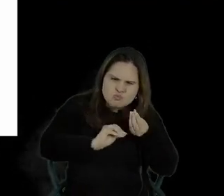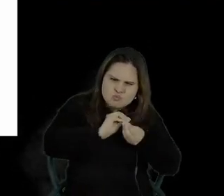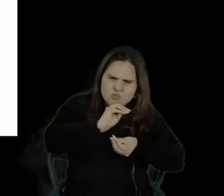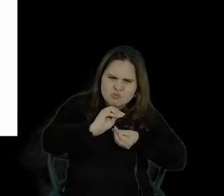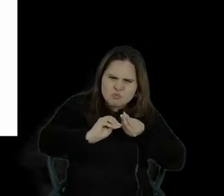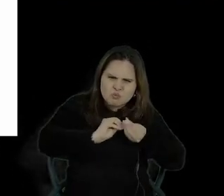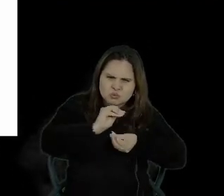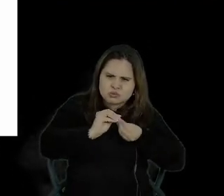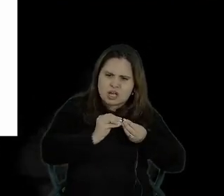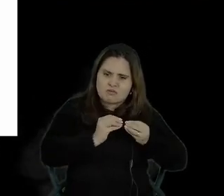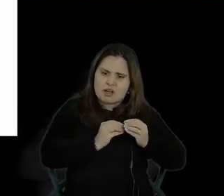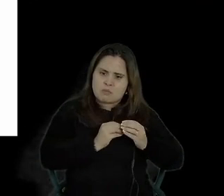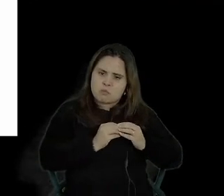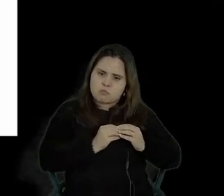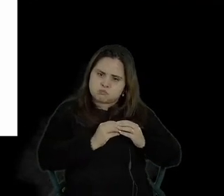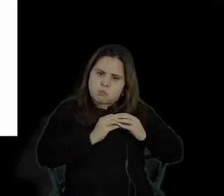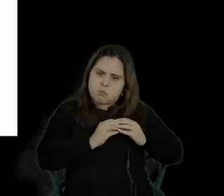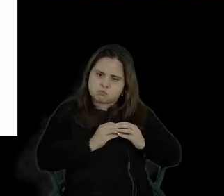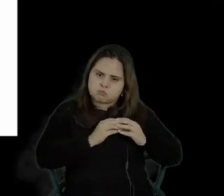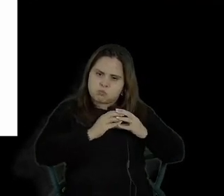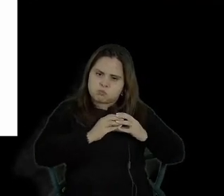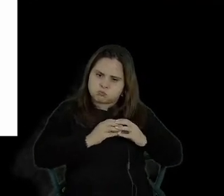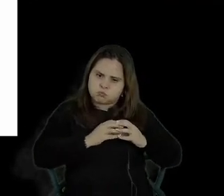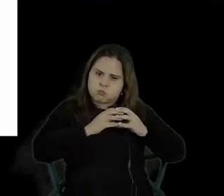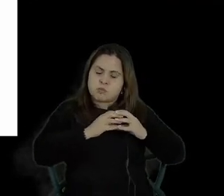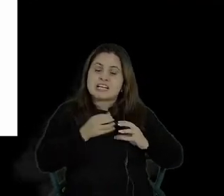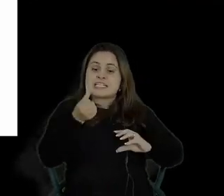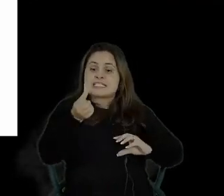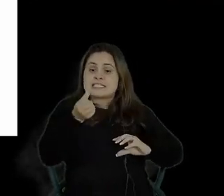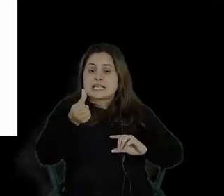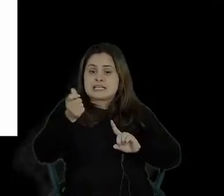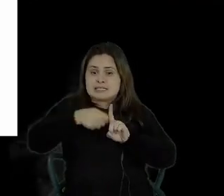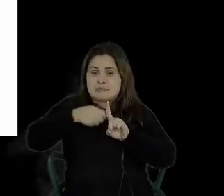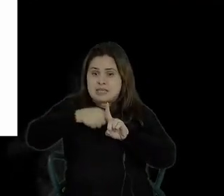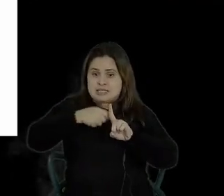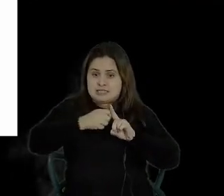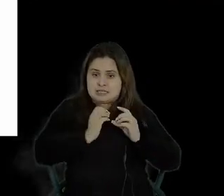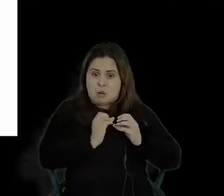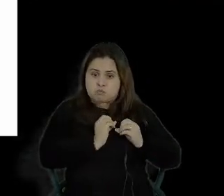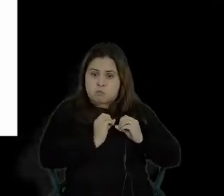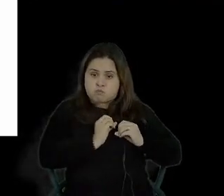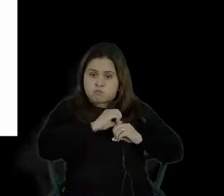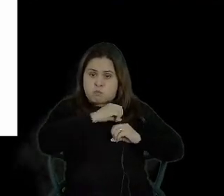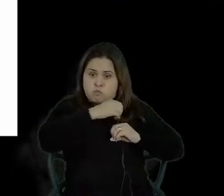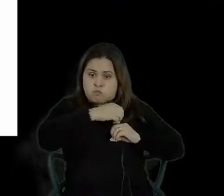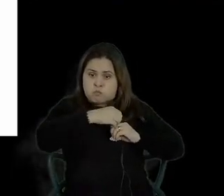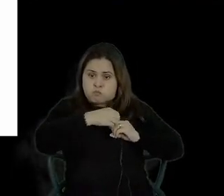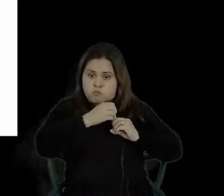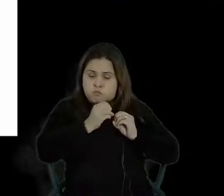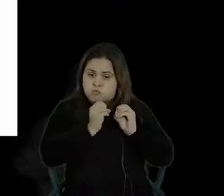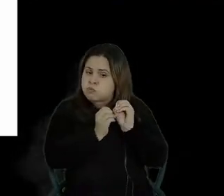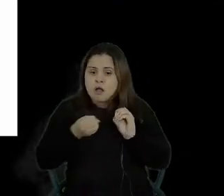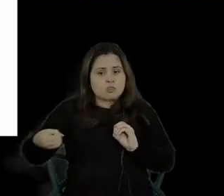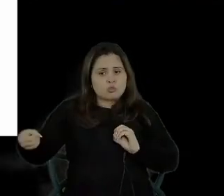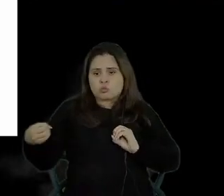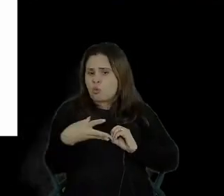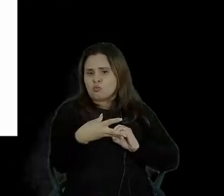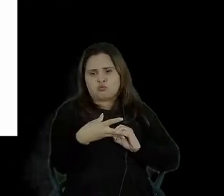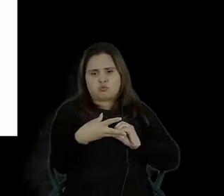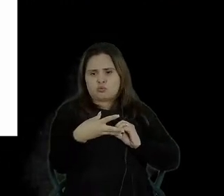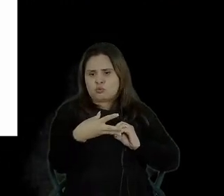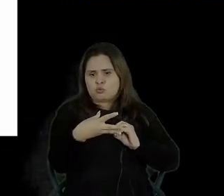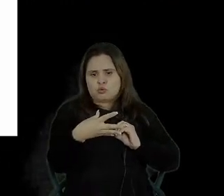músculo. E as células, depois de 6 meses, virou um novo vaso sanguíneo. E essa